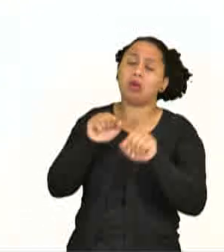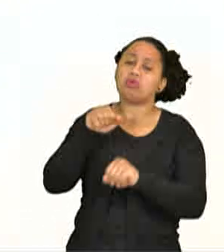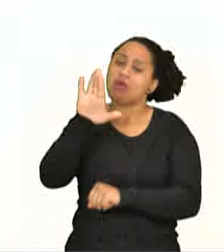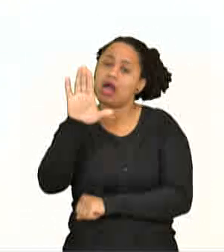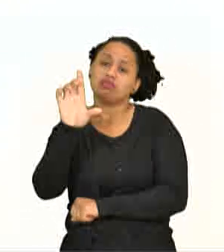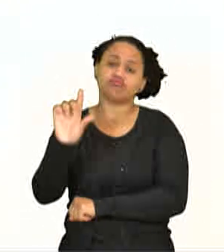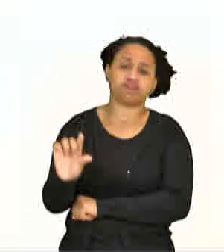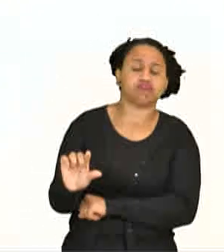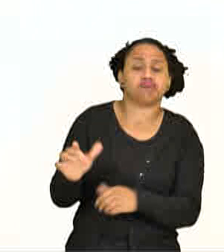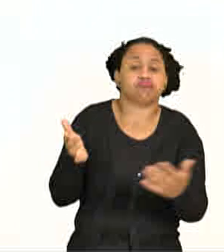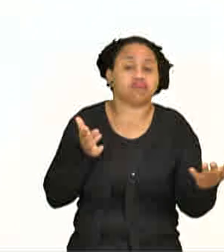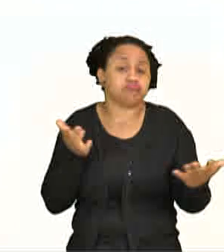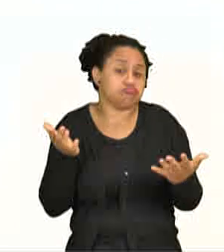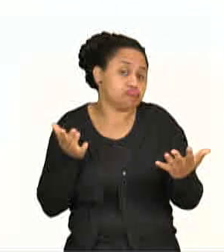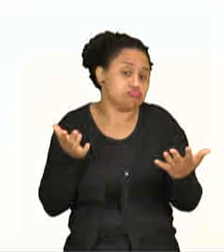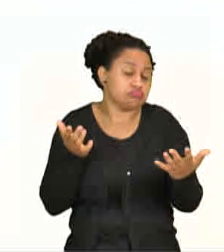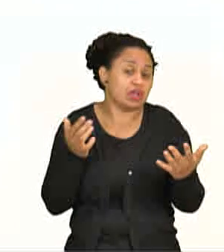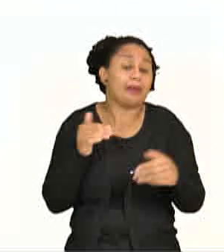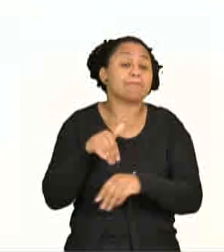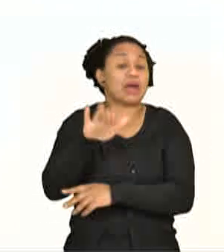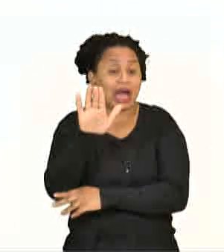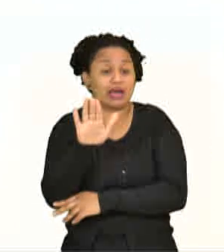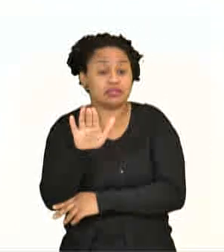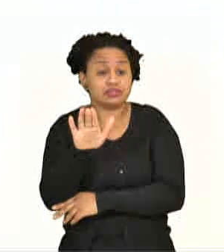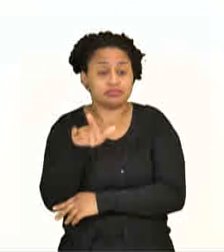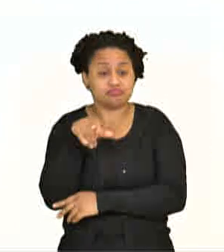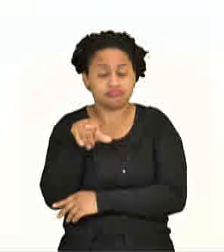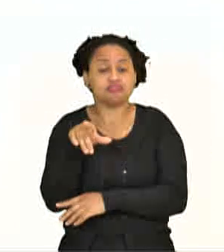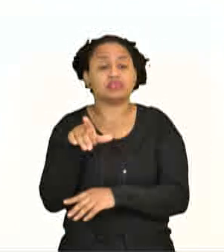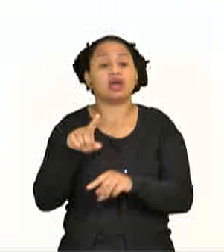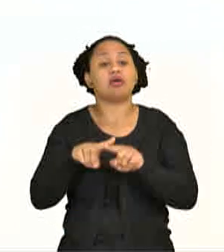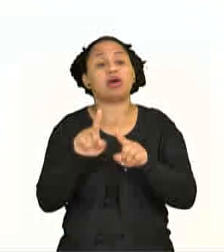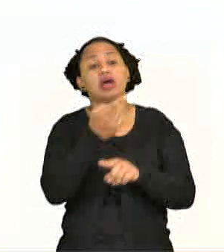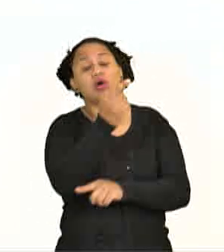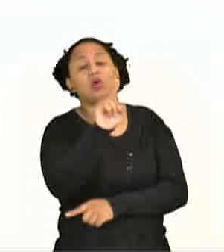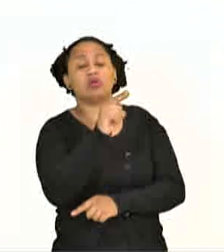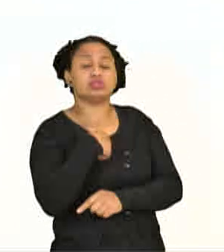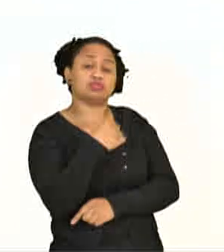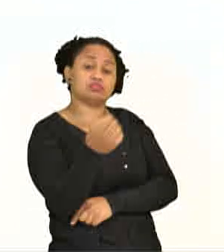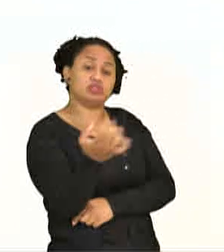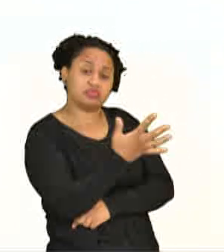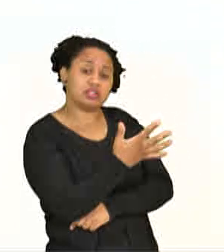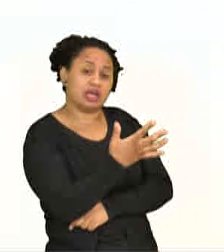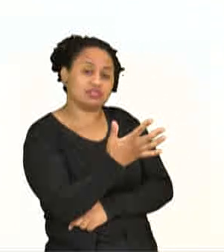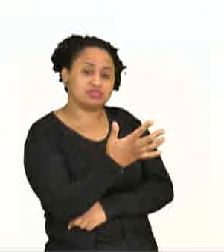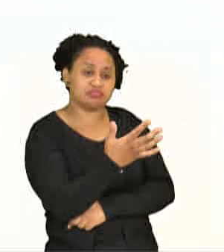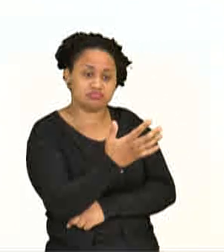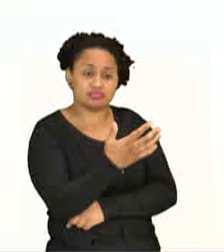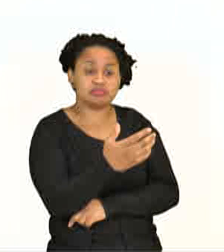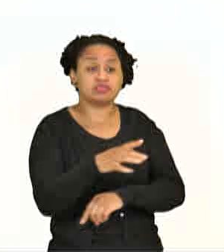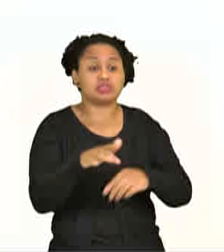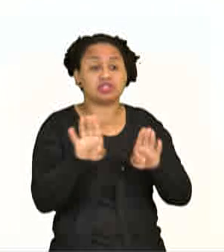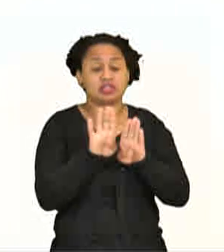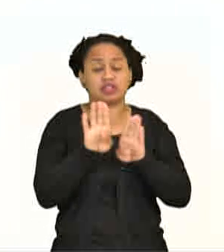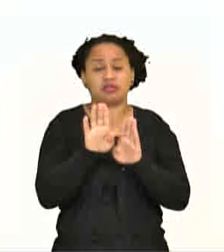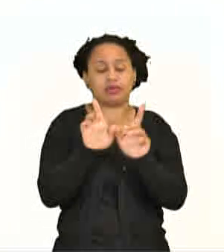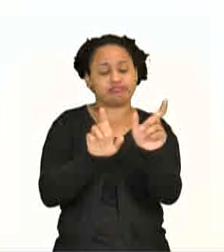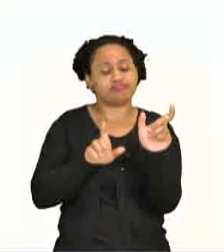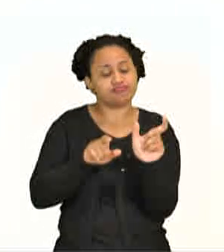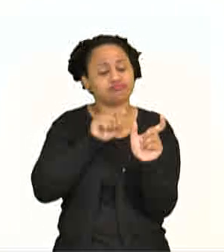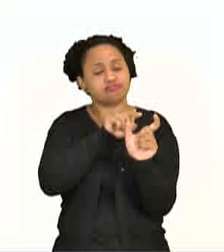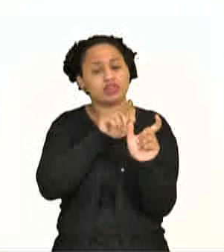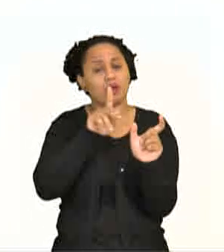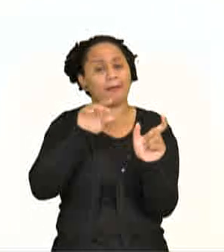menos, mais do mesmo, desculpa. Para os outros, uma novidade. Além disso, o marcador